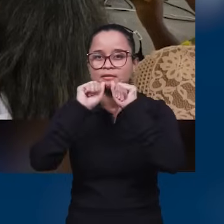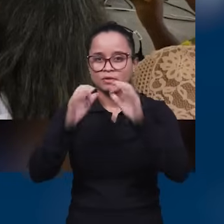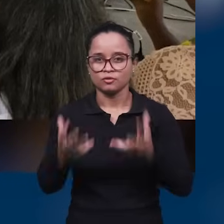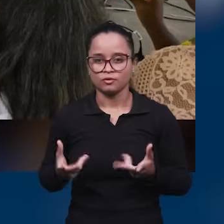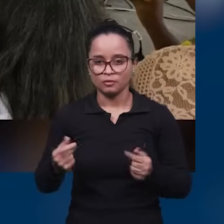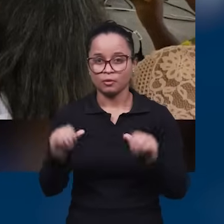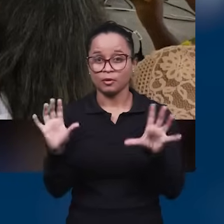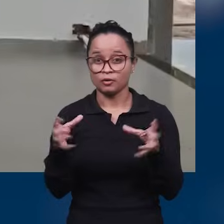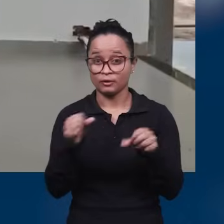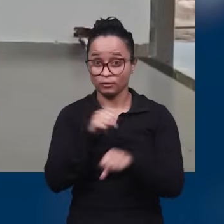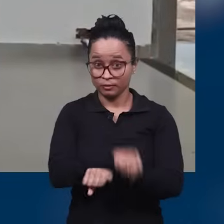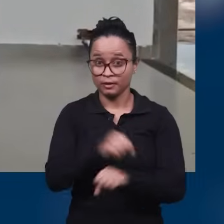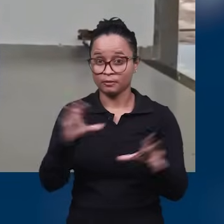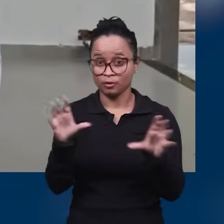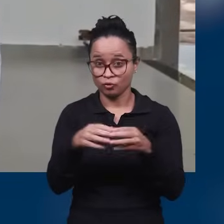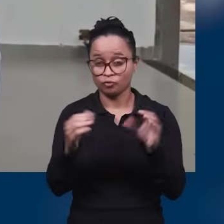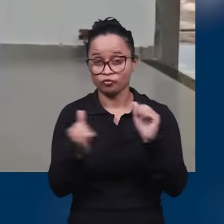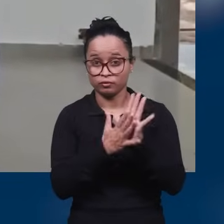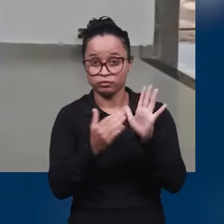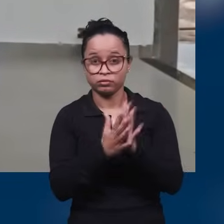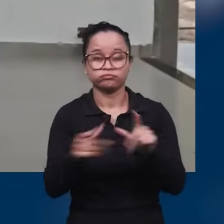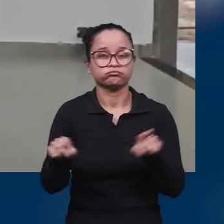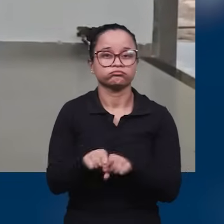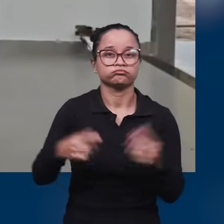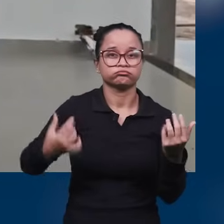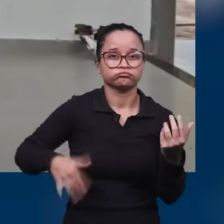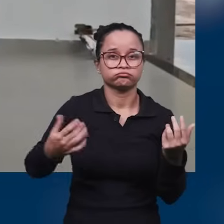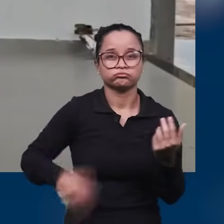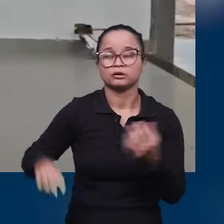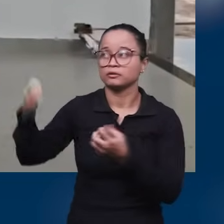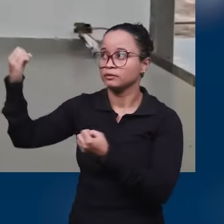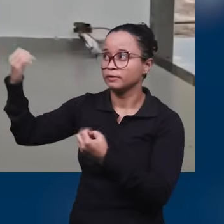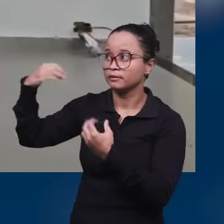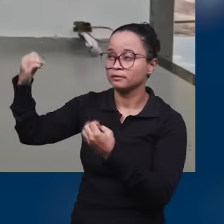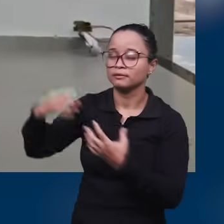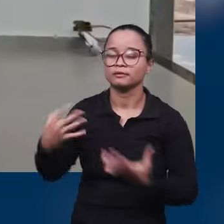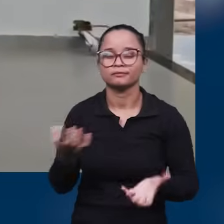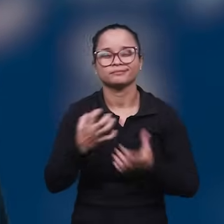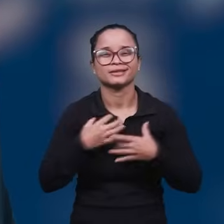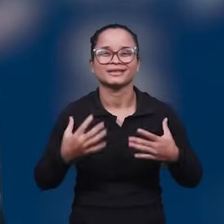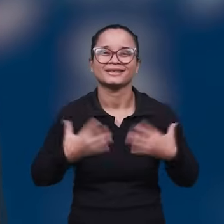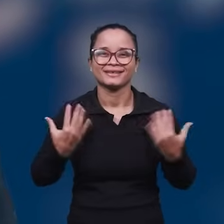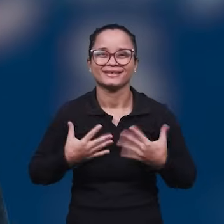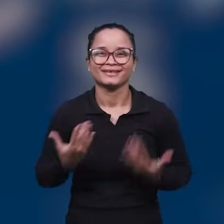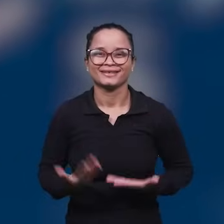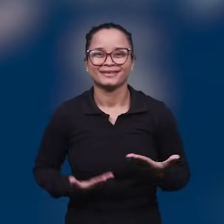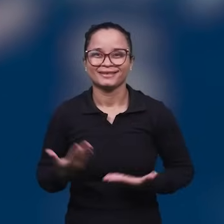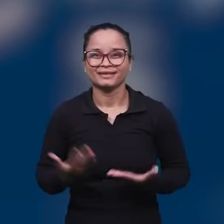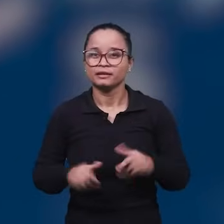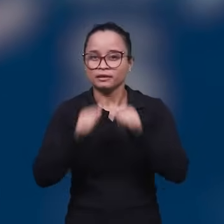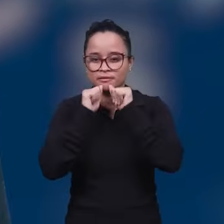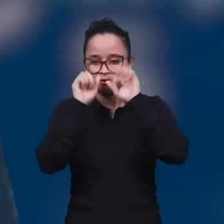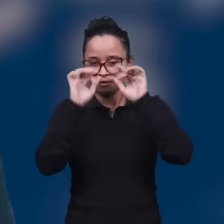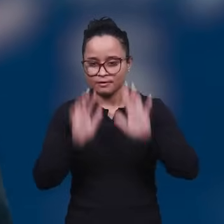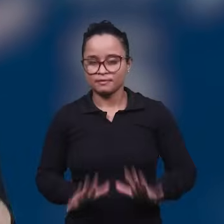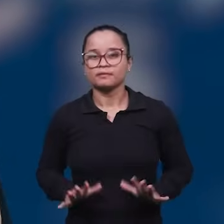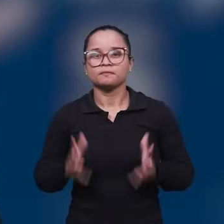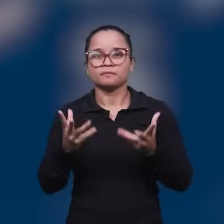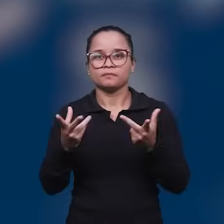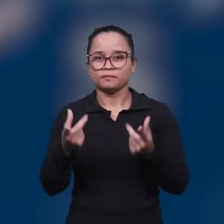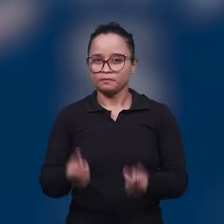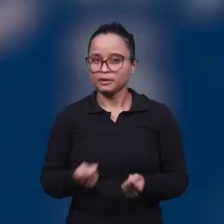os irmãos estão alegres, estão sendo beneficiados com esta bênção maravilhosa que está sendo este seminário. Que maravilha, meus irmãos, tudo que